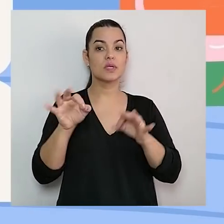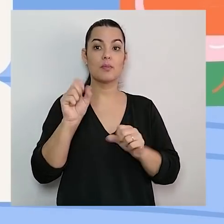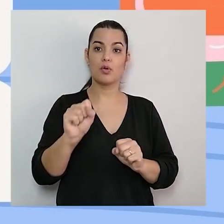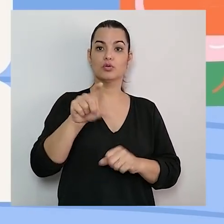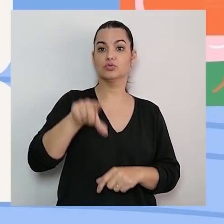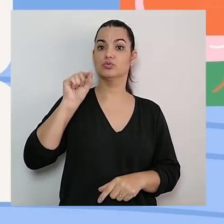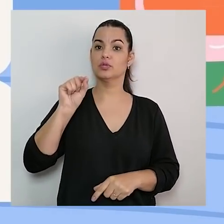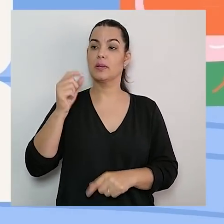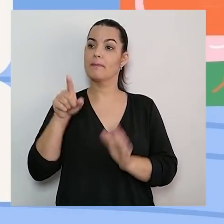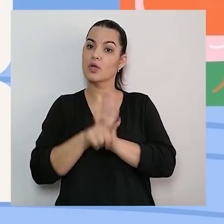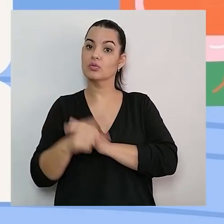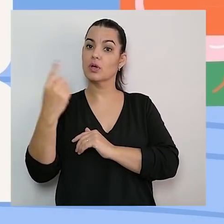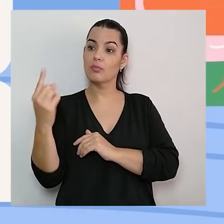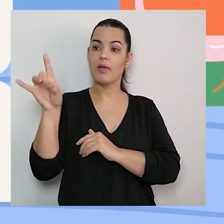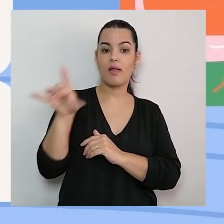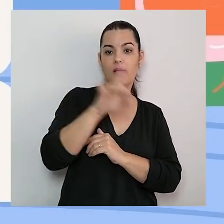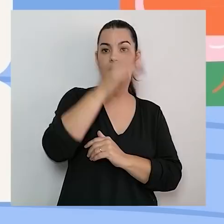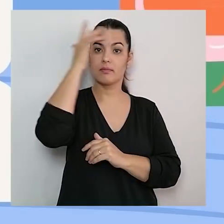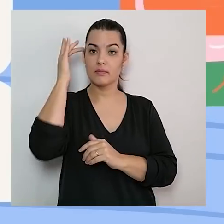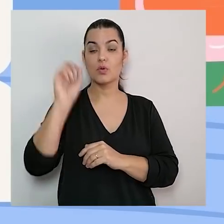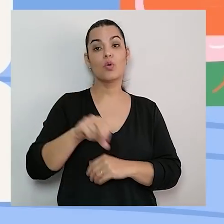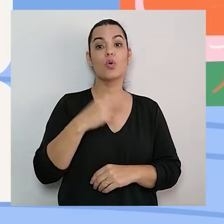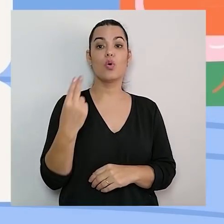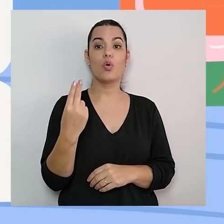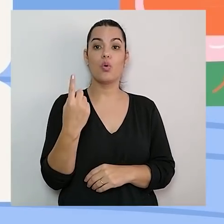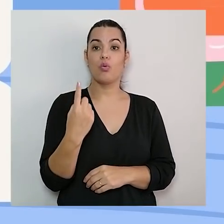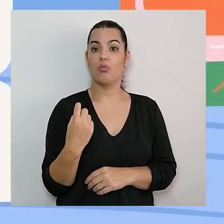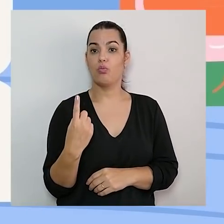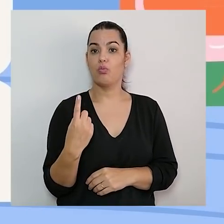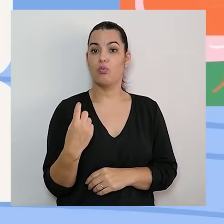uma pergunta para cada pessoa ou escolher uma